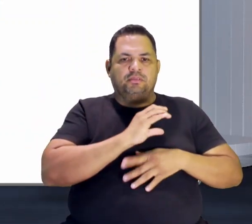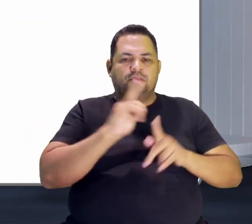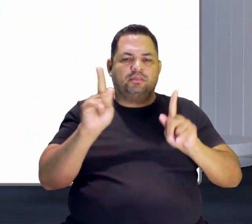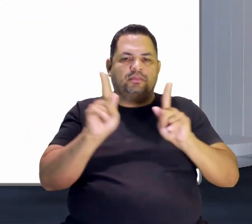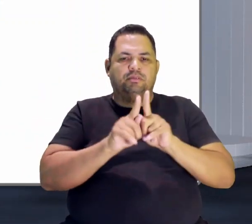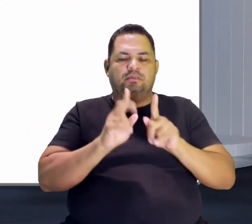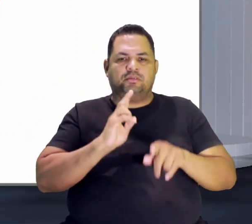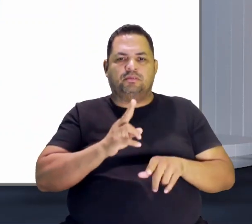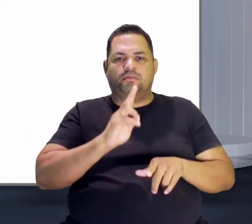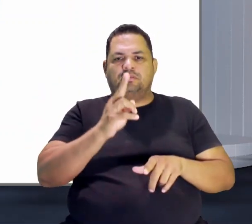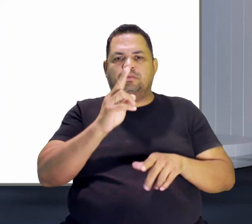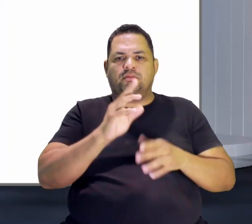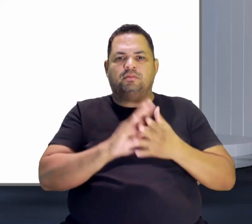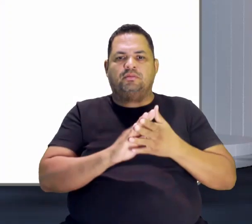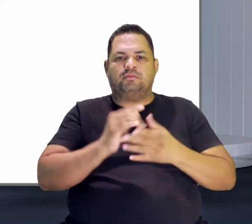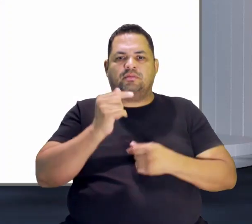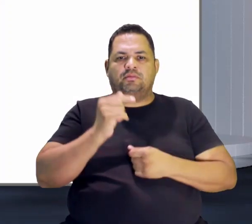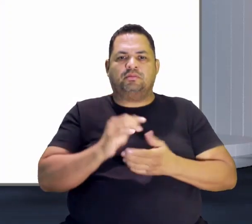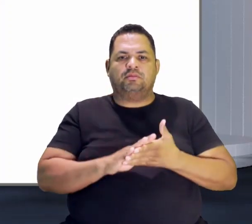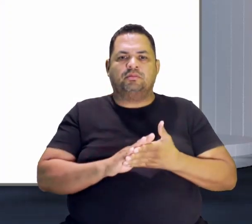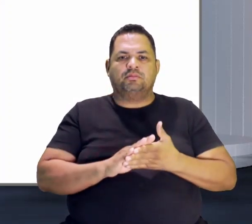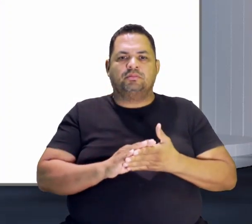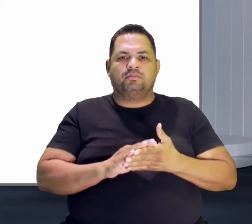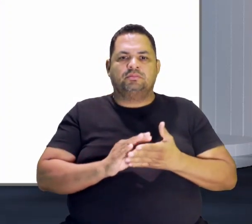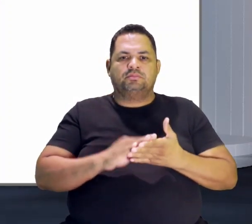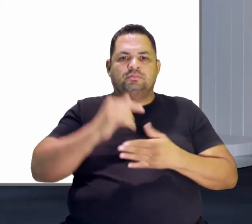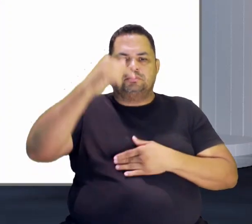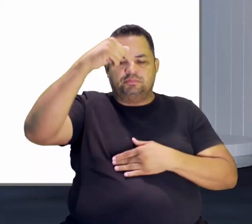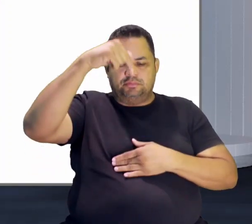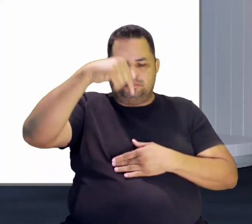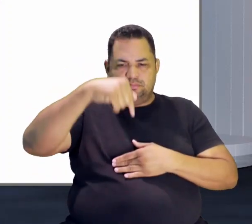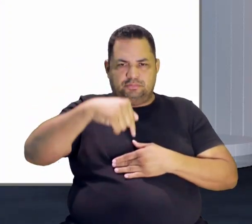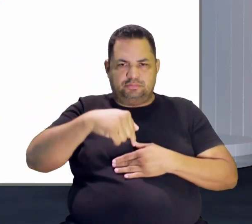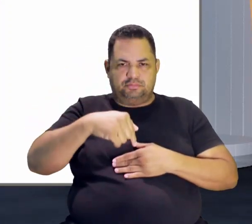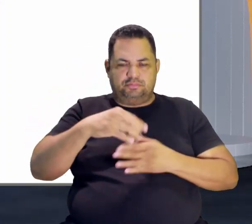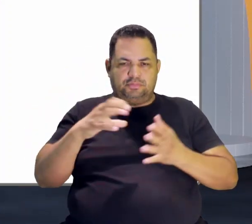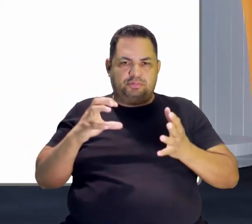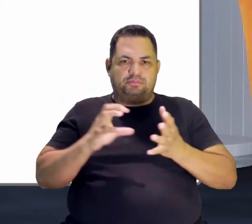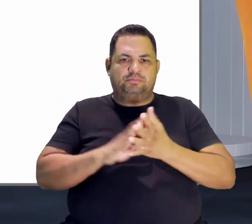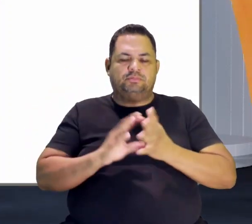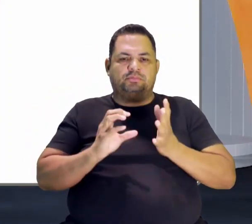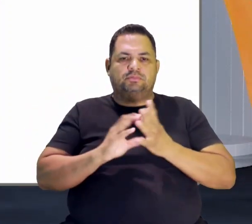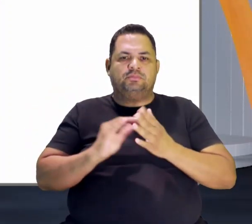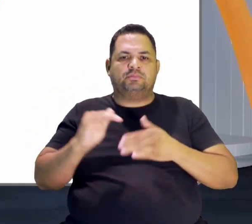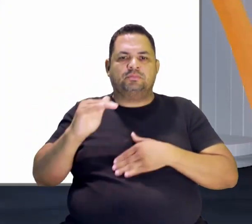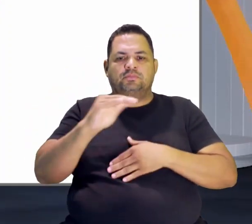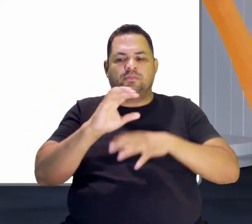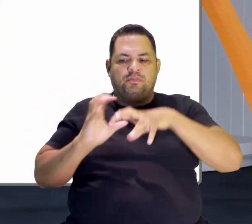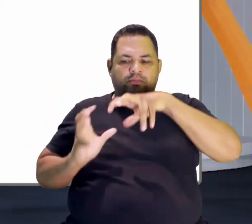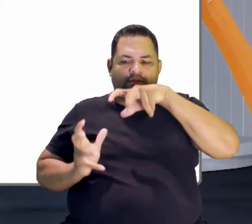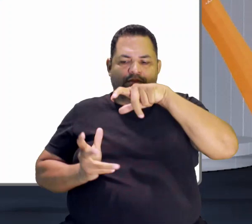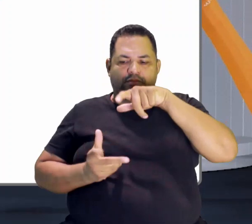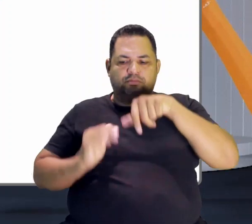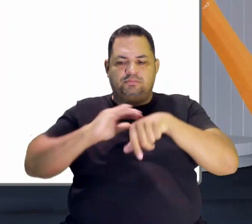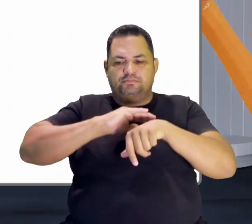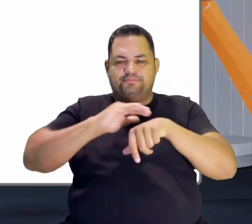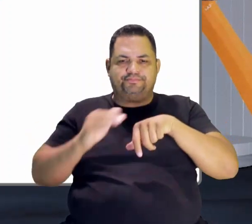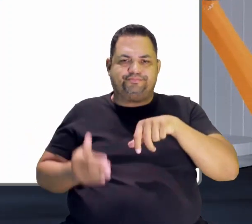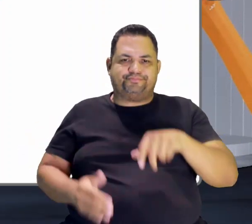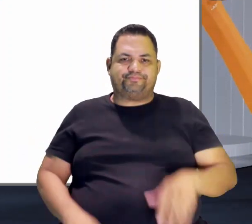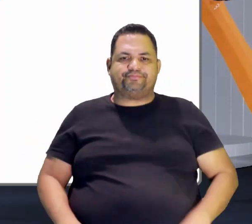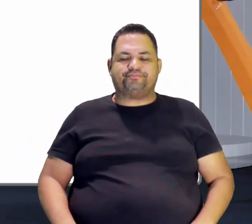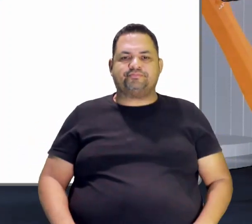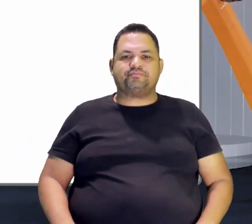é sempre no sentido, direção vertical e sentido para o centro, para a superfície, para o centro da Terra, né, do planeta